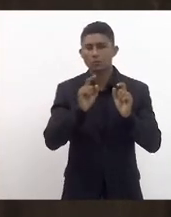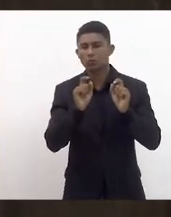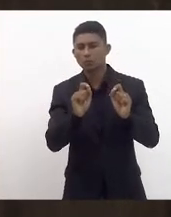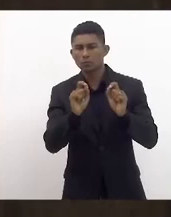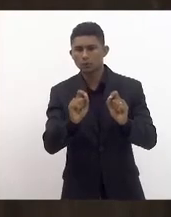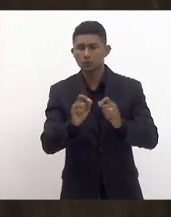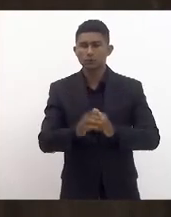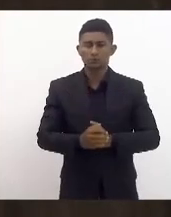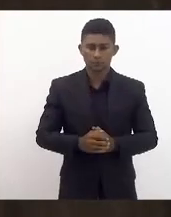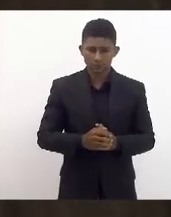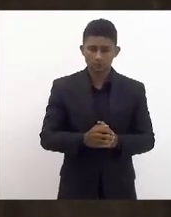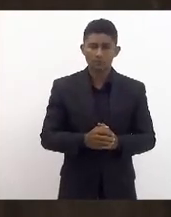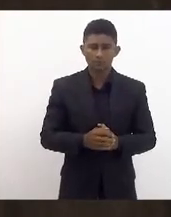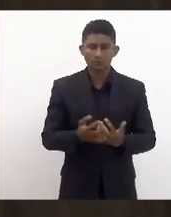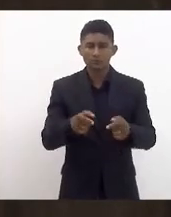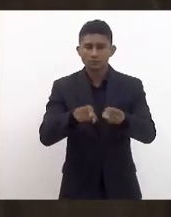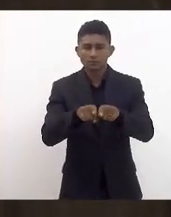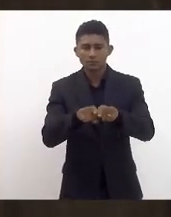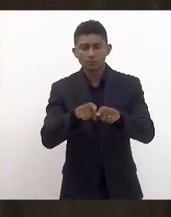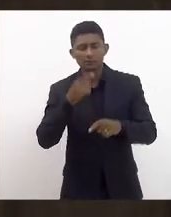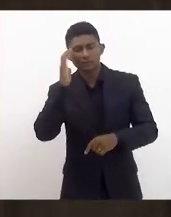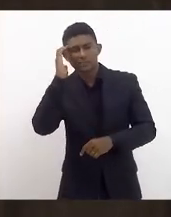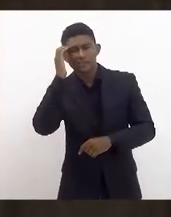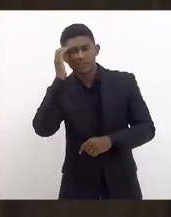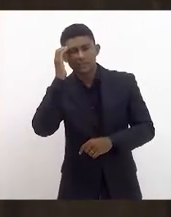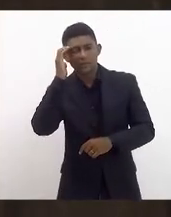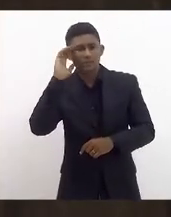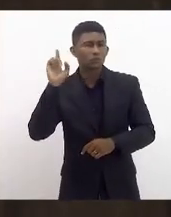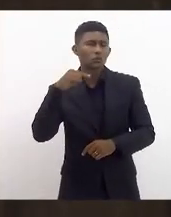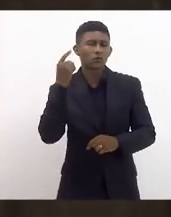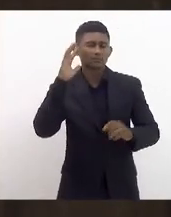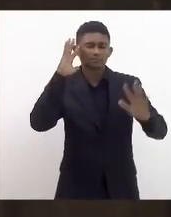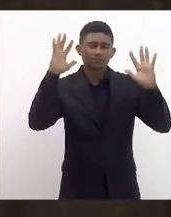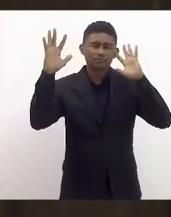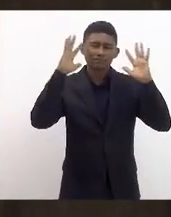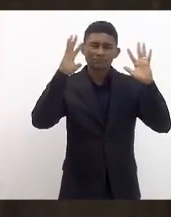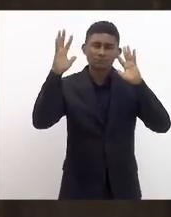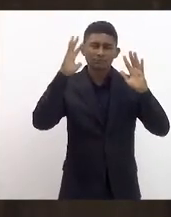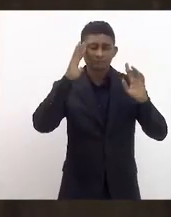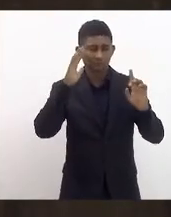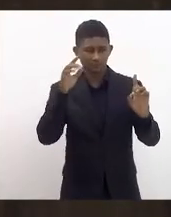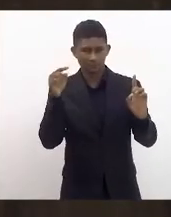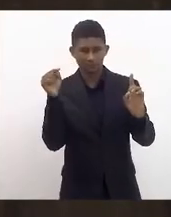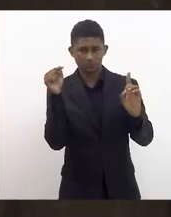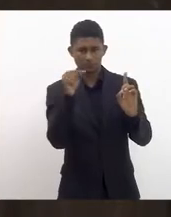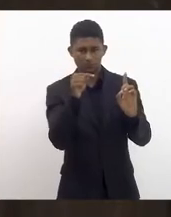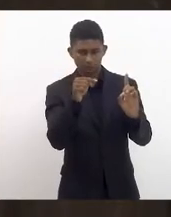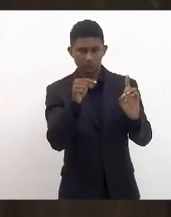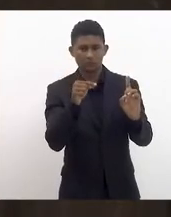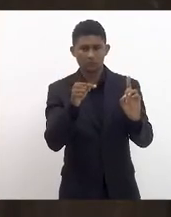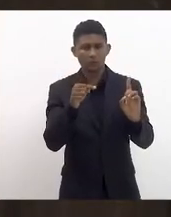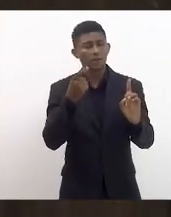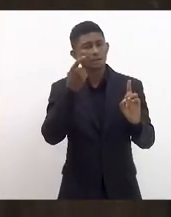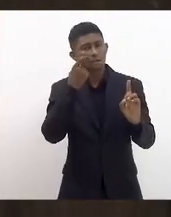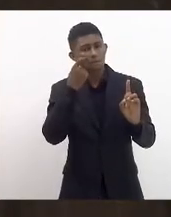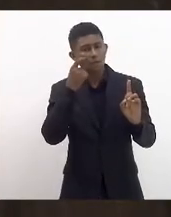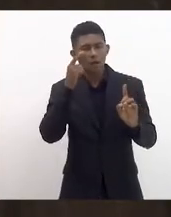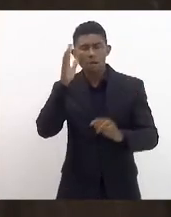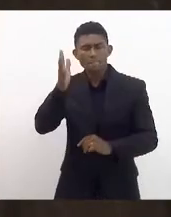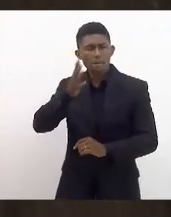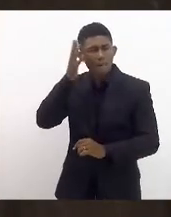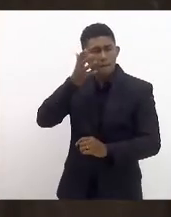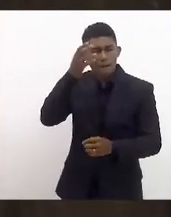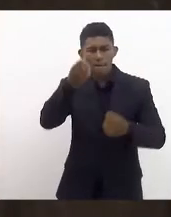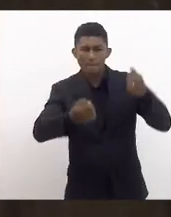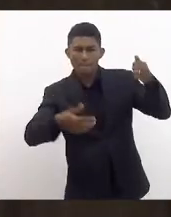saber como é que estava pensando na hipótese de fazer um seminário também temático.